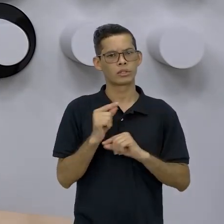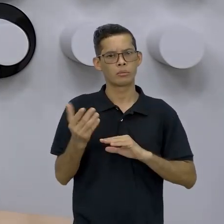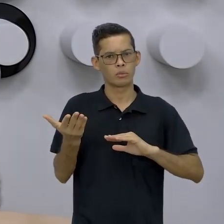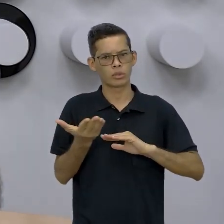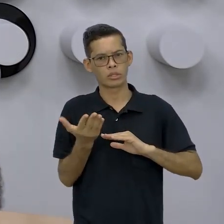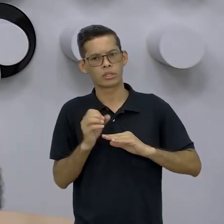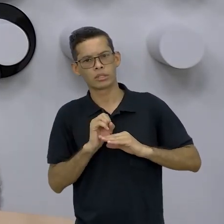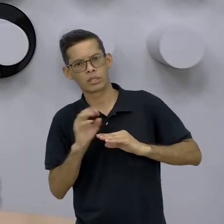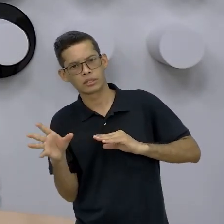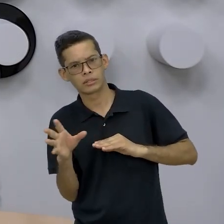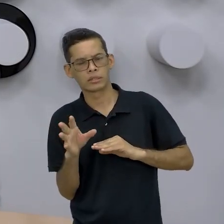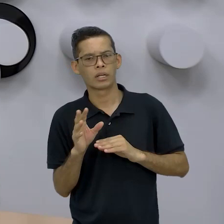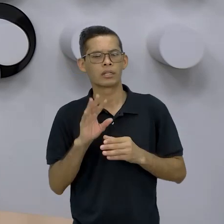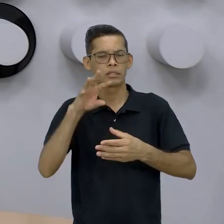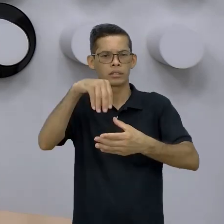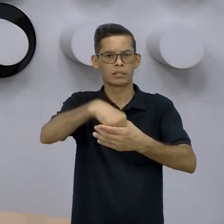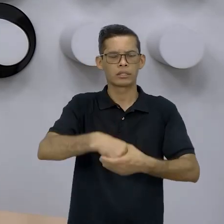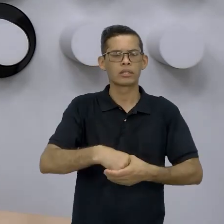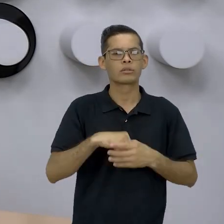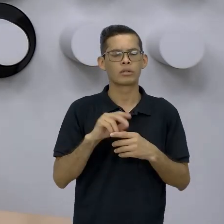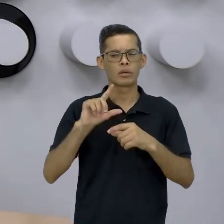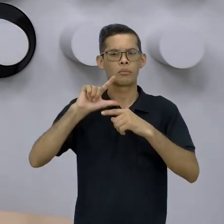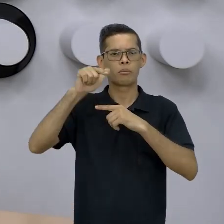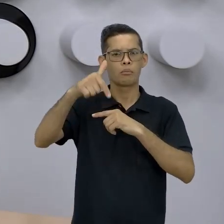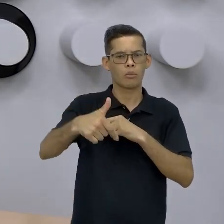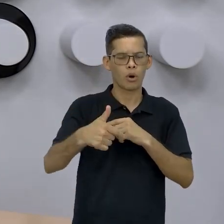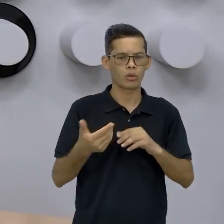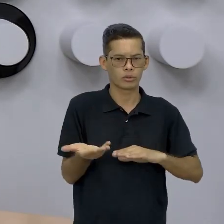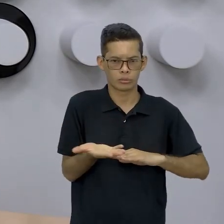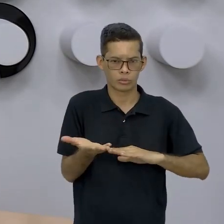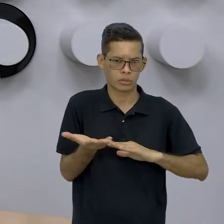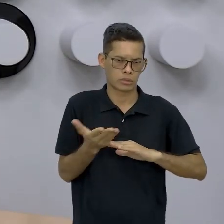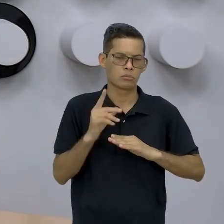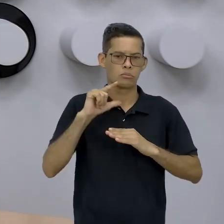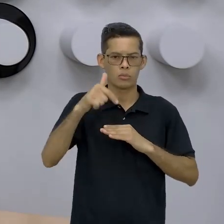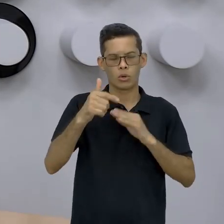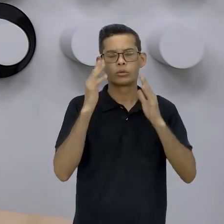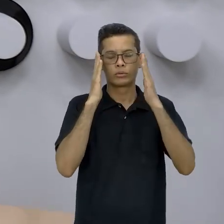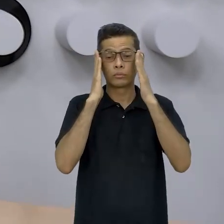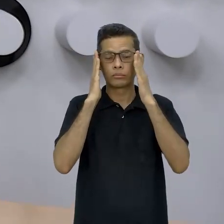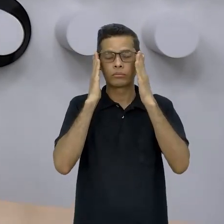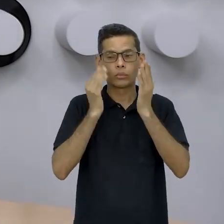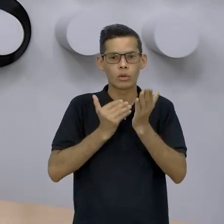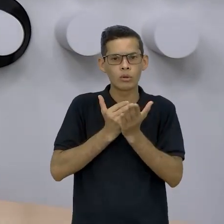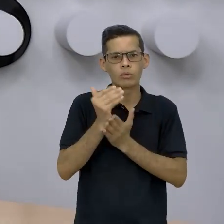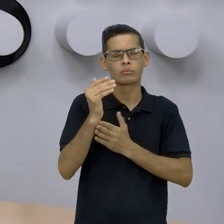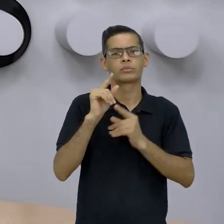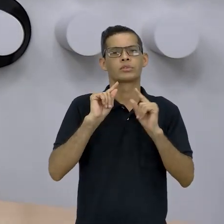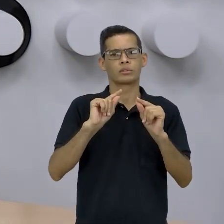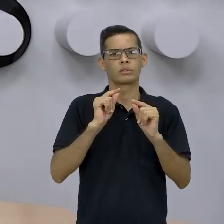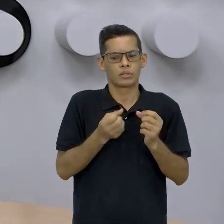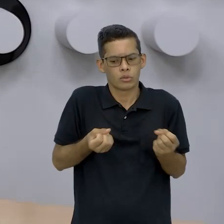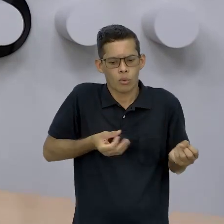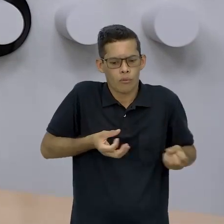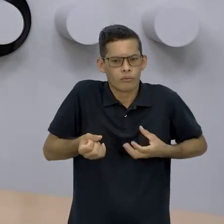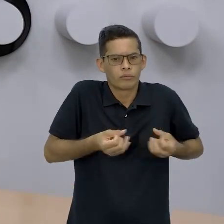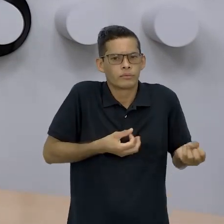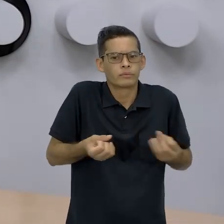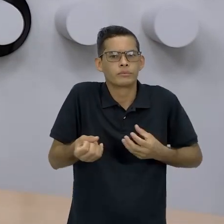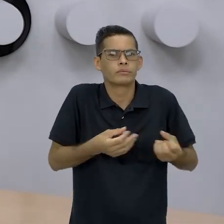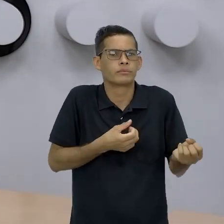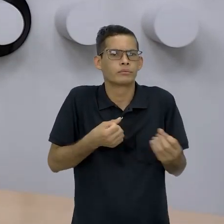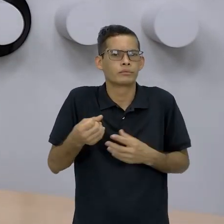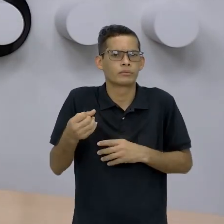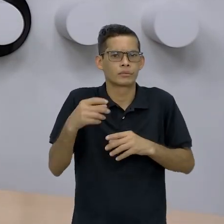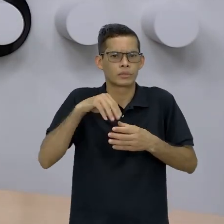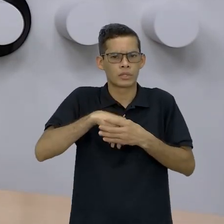na pós-modernidade. E aí começa a se construir algo que nesse mundo